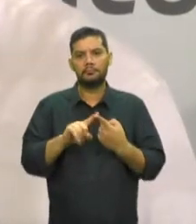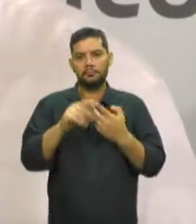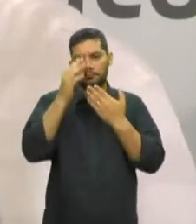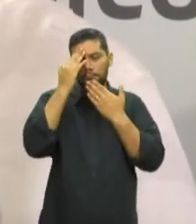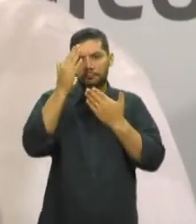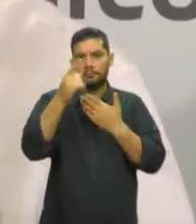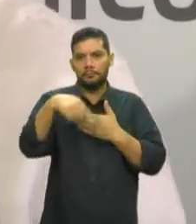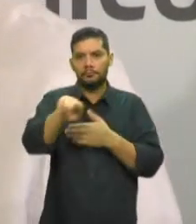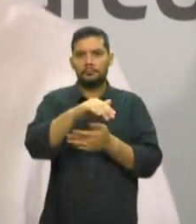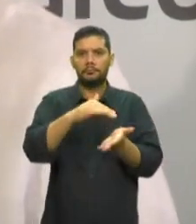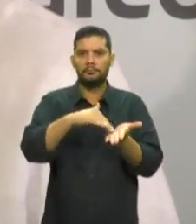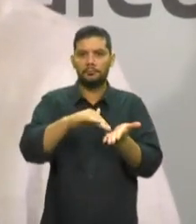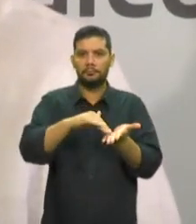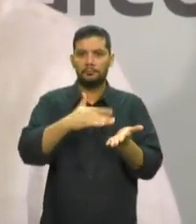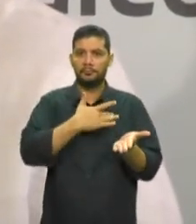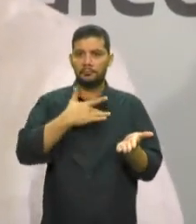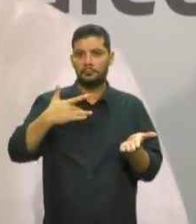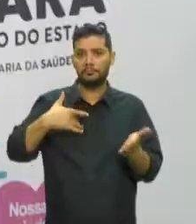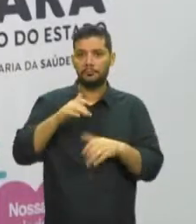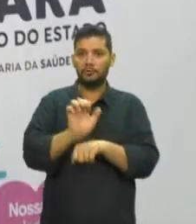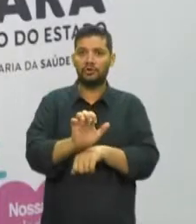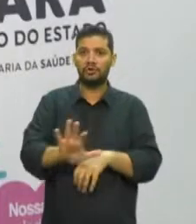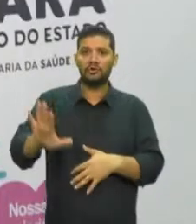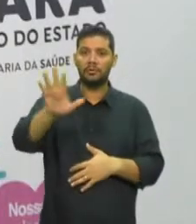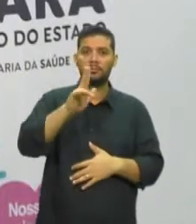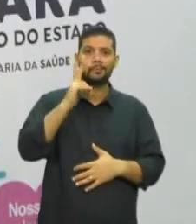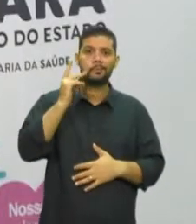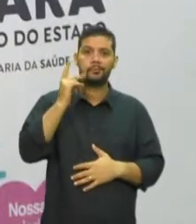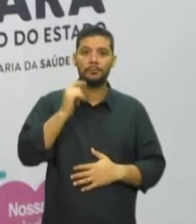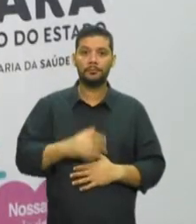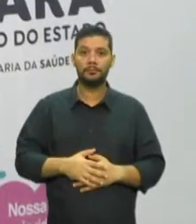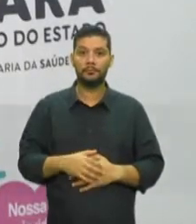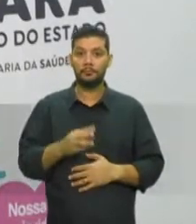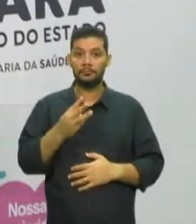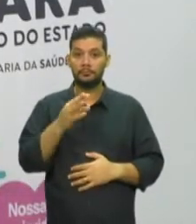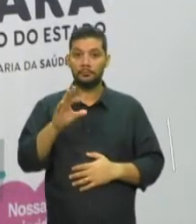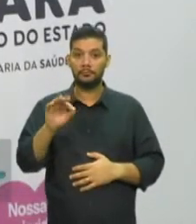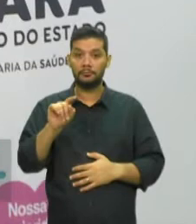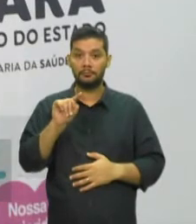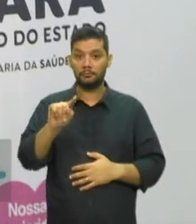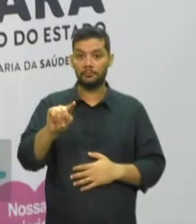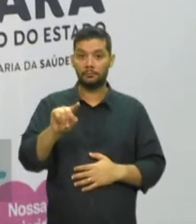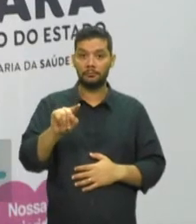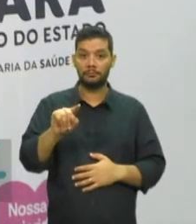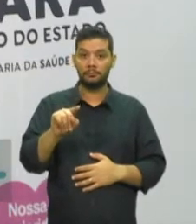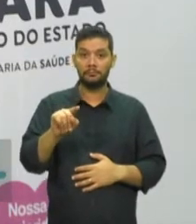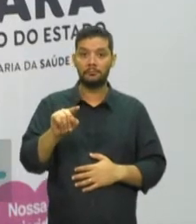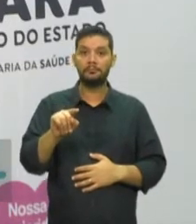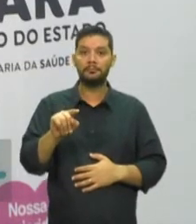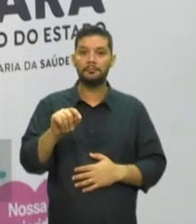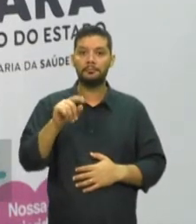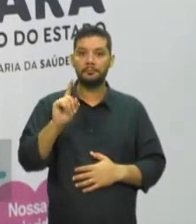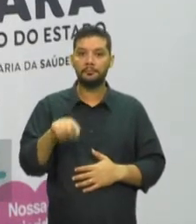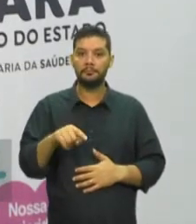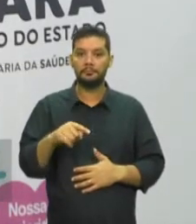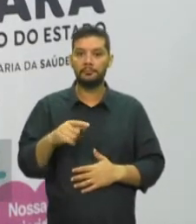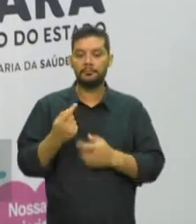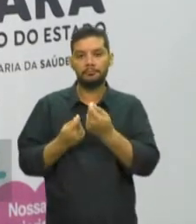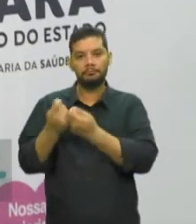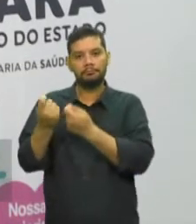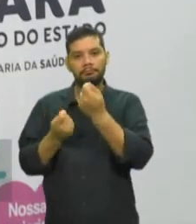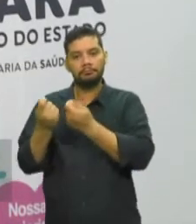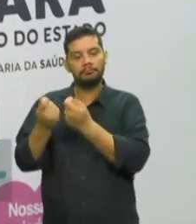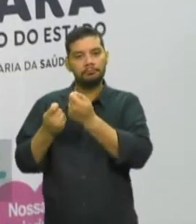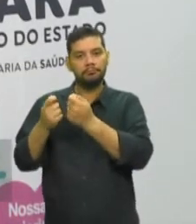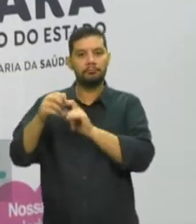os secretários de saúde do município do estado do Ceará. As 300 mil doses foram negociadas diretamente pelo governo do estado com o Instituto